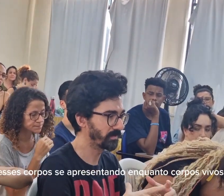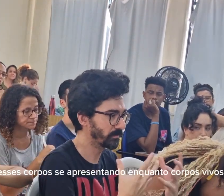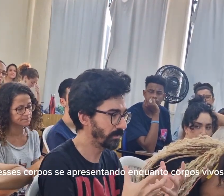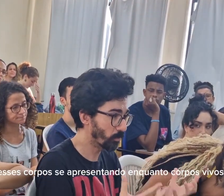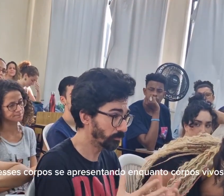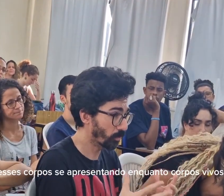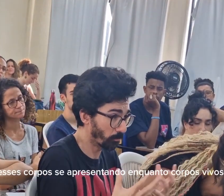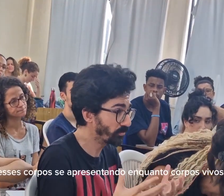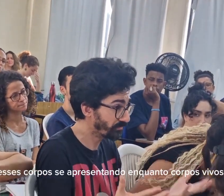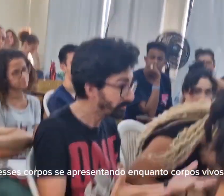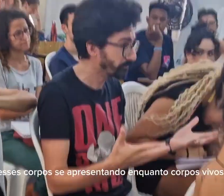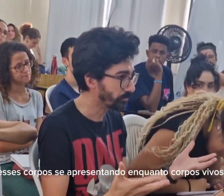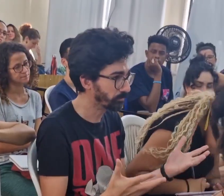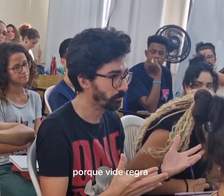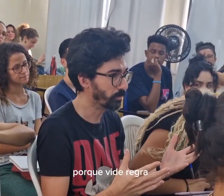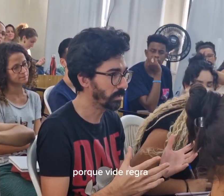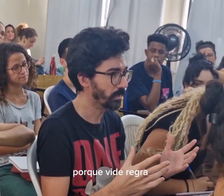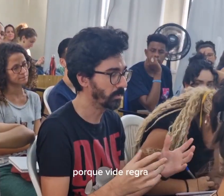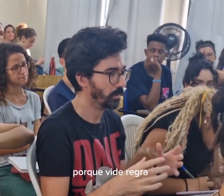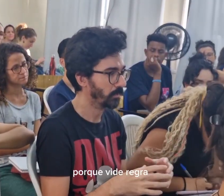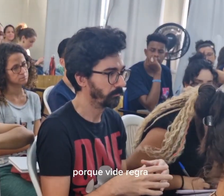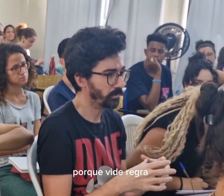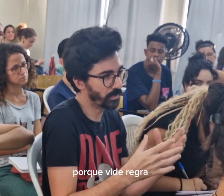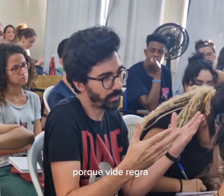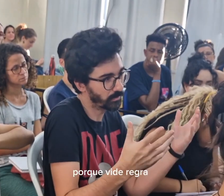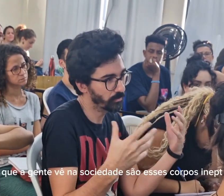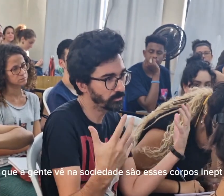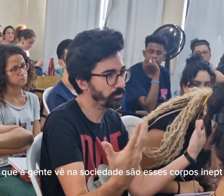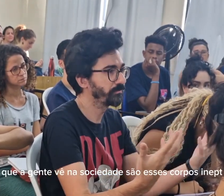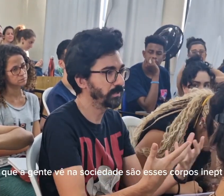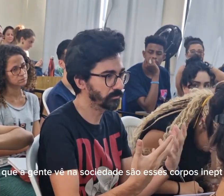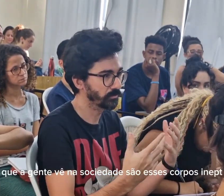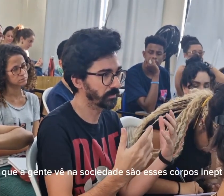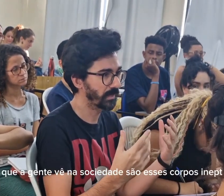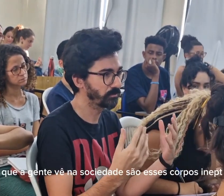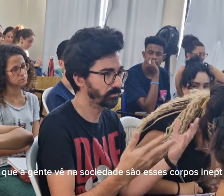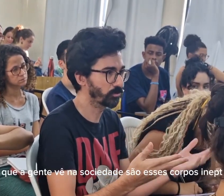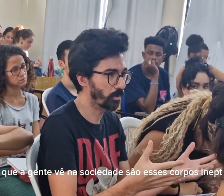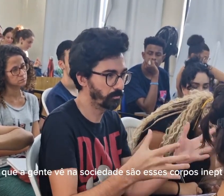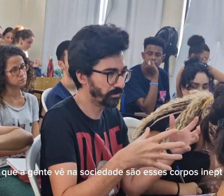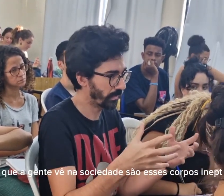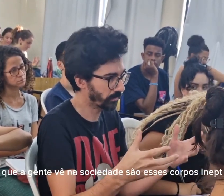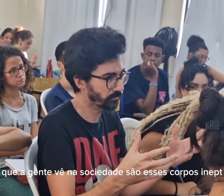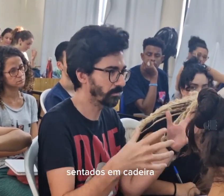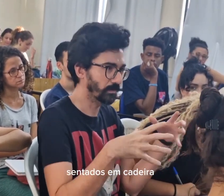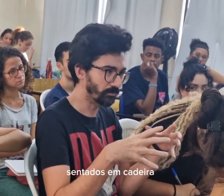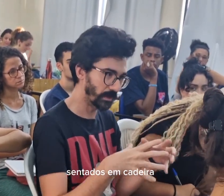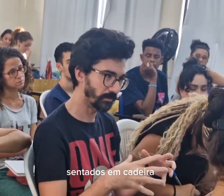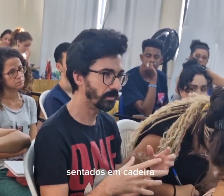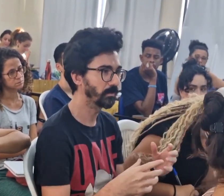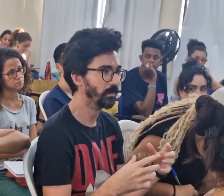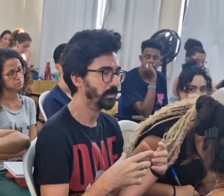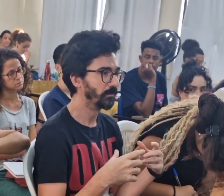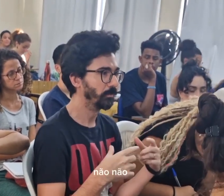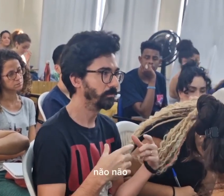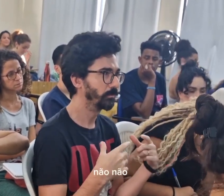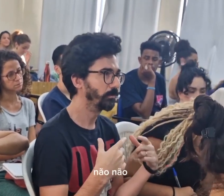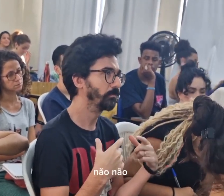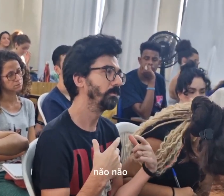corpos se apresentando enquanto corpos vivos, porque, via de regra, o que a gente vê na sociedade são esses corpos inertes, sentados em